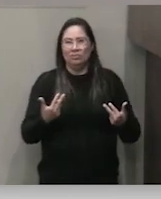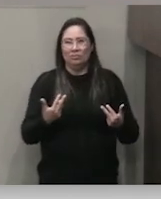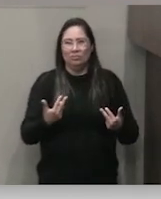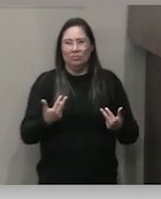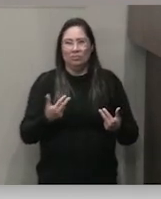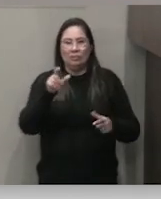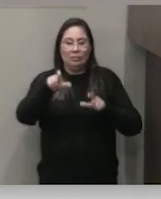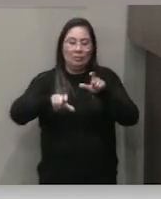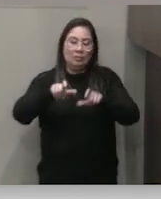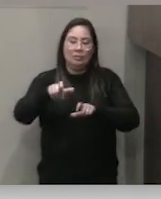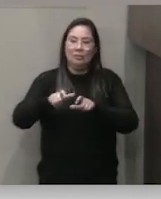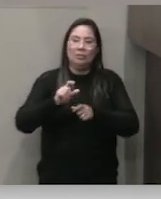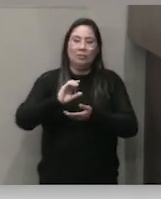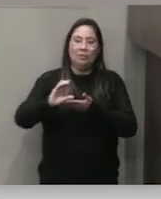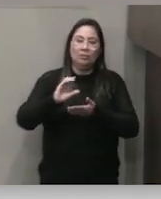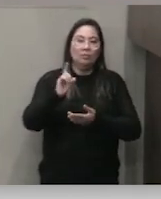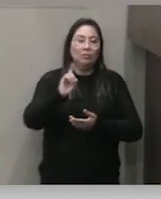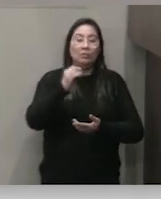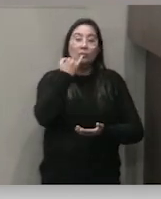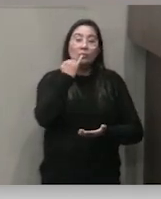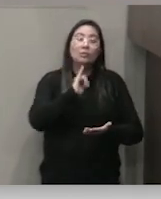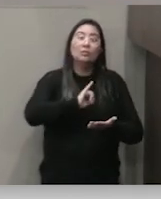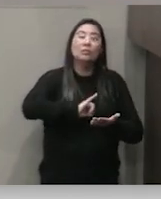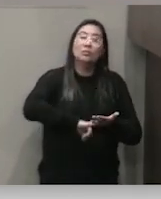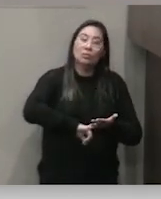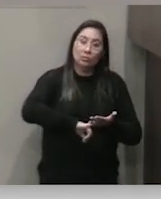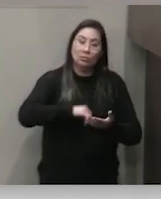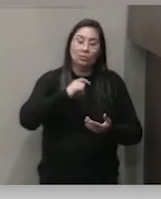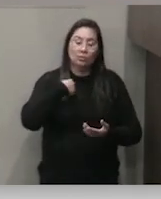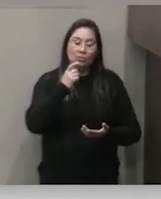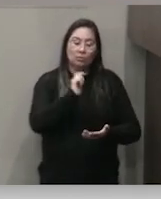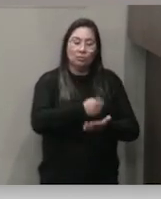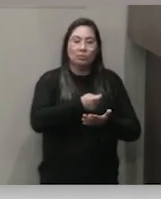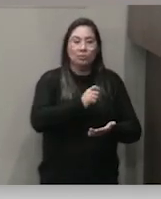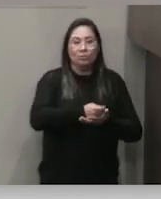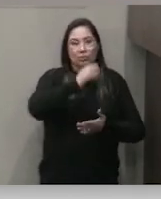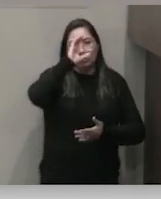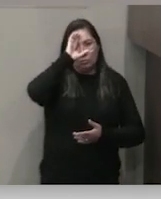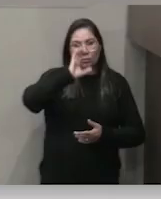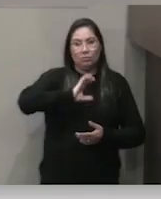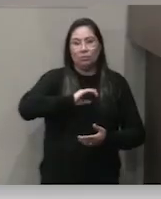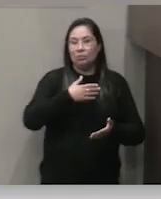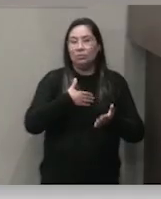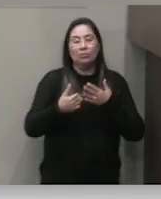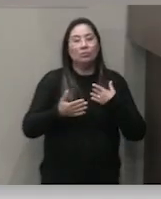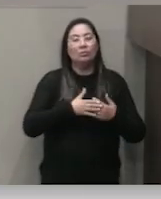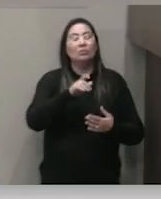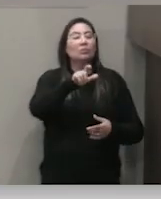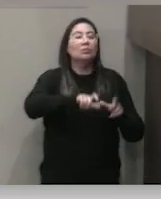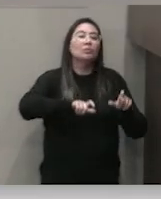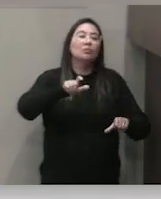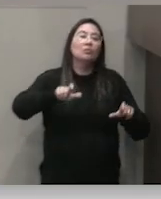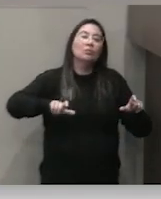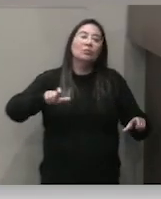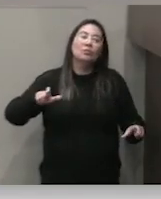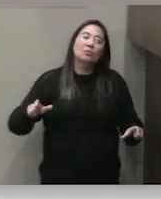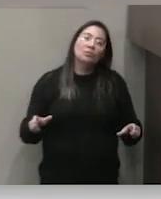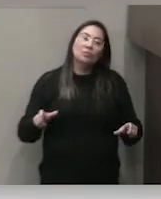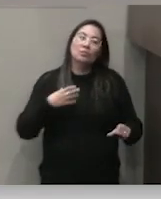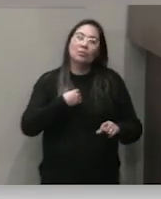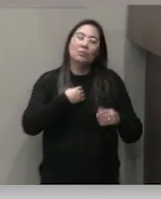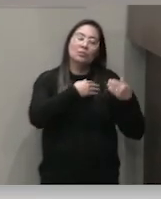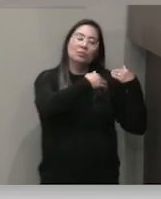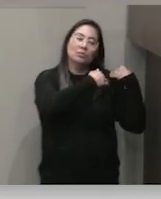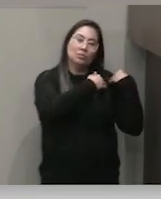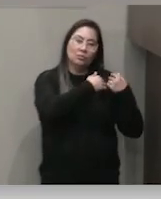dinheiro, que não é fulano que manda dinheiro. O dinheiro é dos impostos pagos por cada um de nós, cidadãos, independente de quem está no governo, tem que cumprir a sua